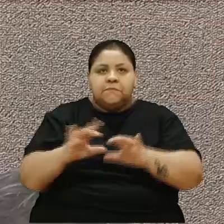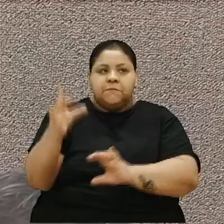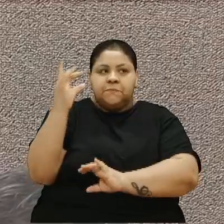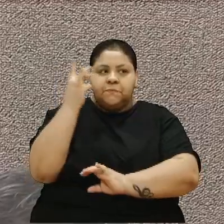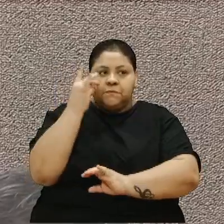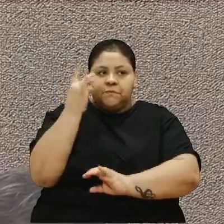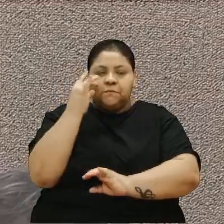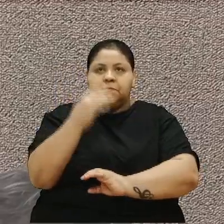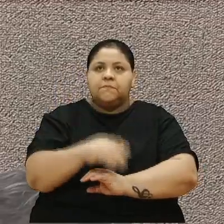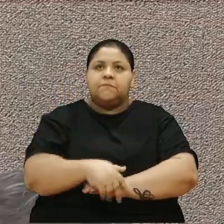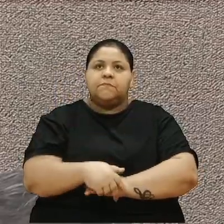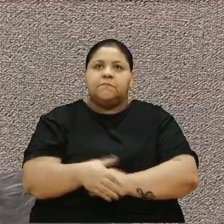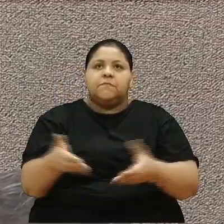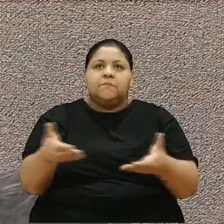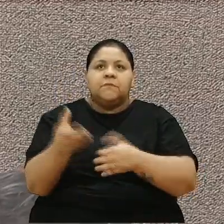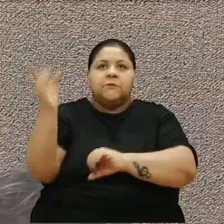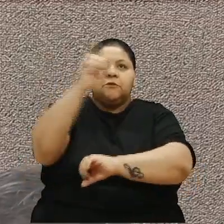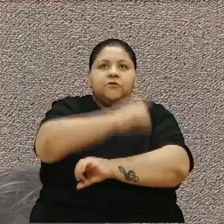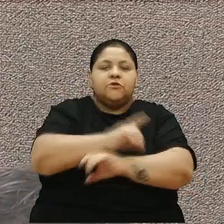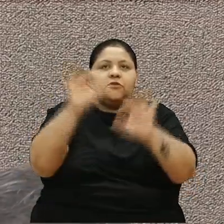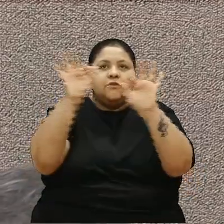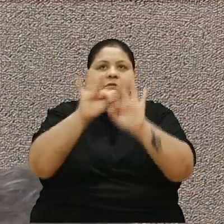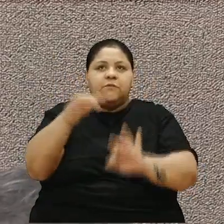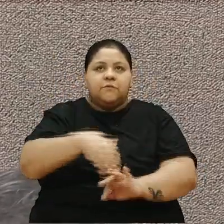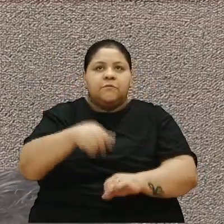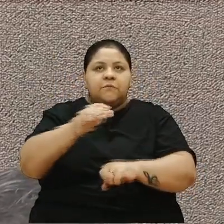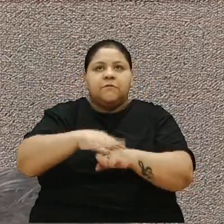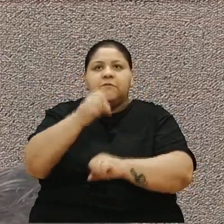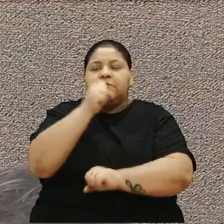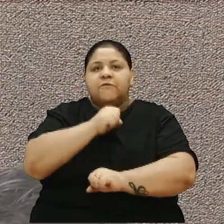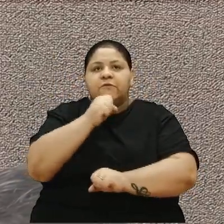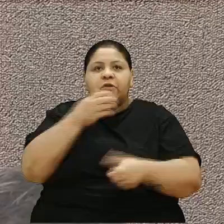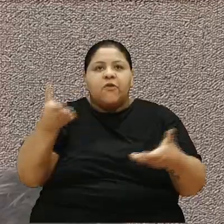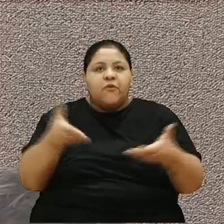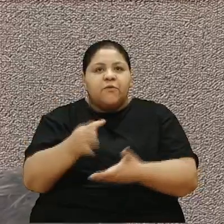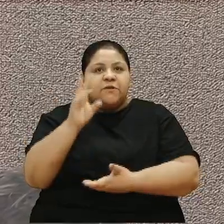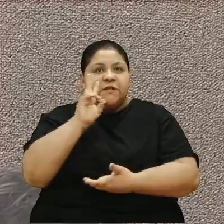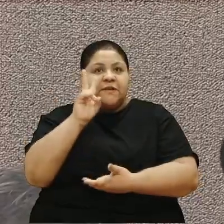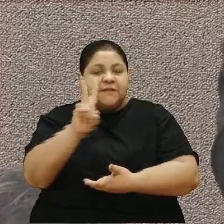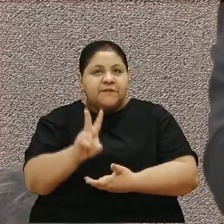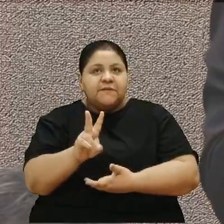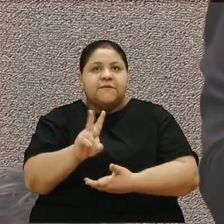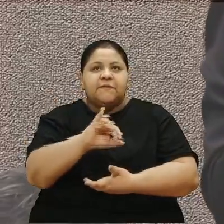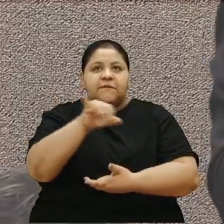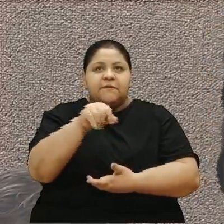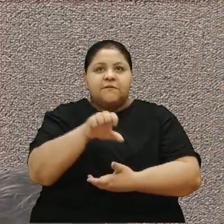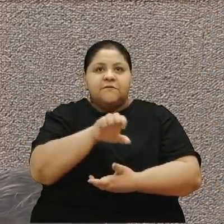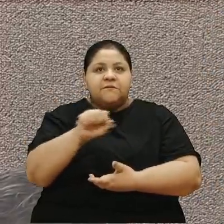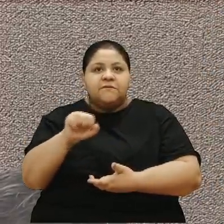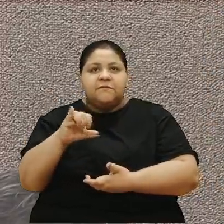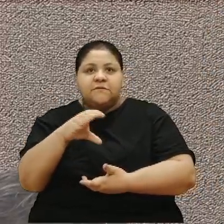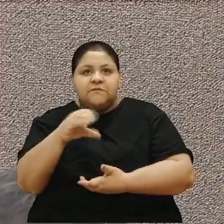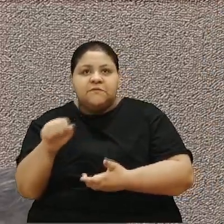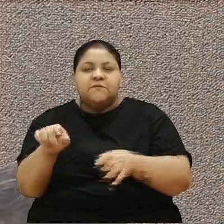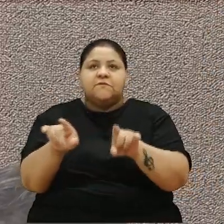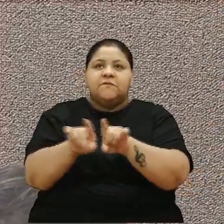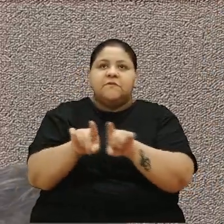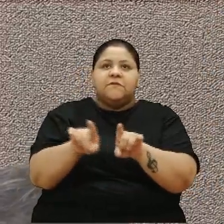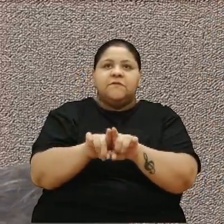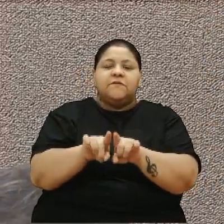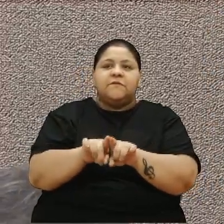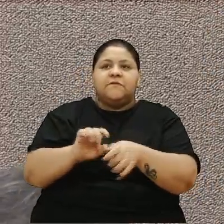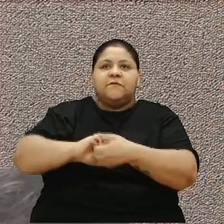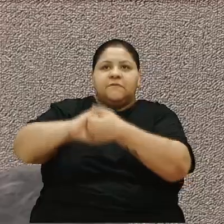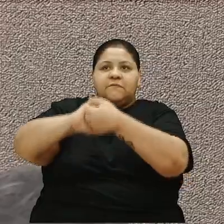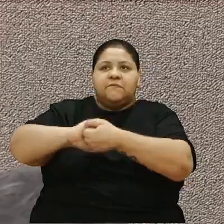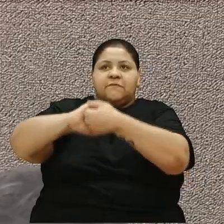presencialmente. Peço a palavra. Eu estou com um dia muito feliz hoje, minha filha mais velha está aqui, a Jéssica, essa moça, e também fazer uma saudação